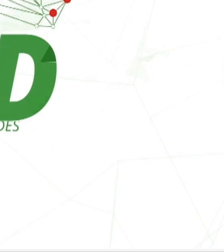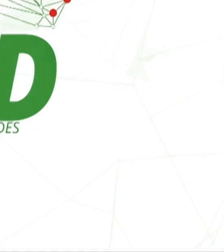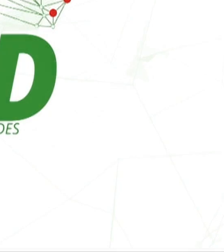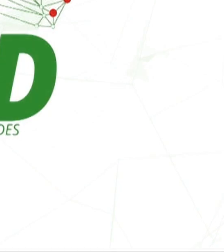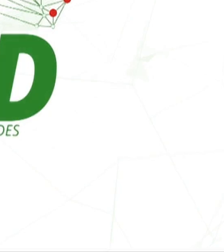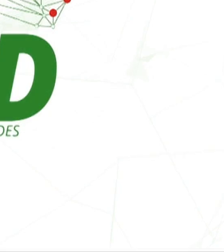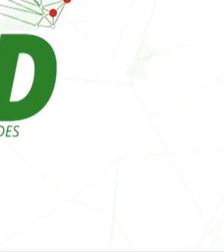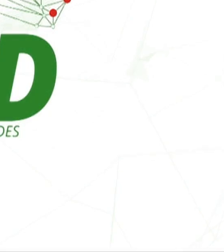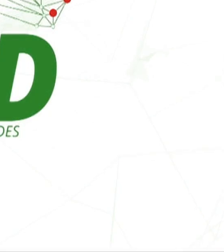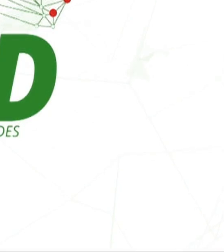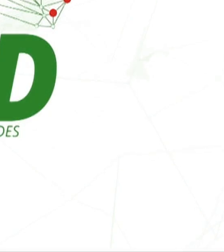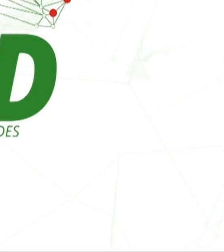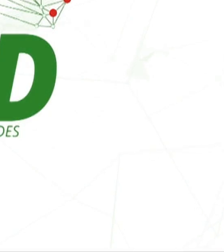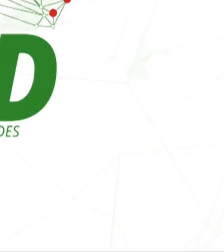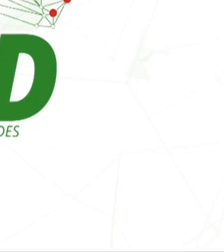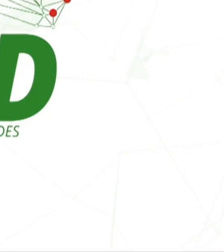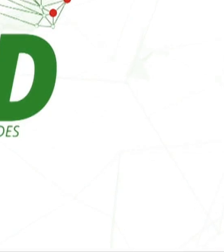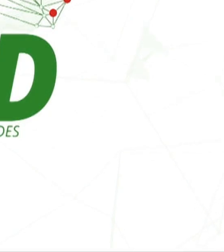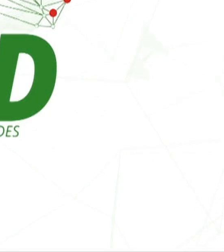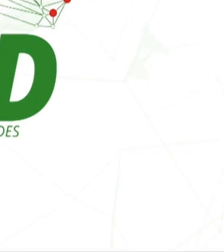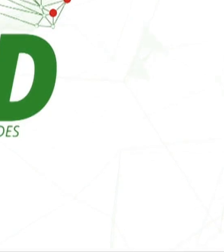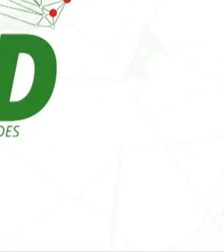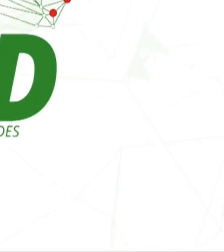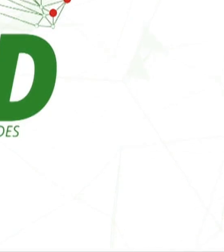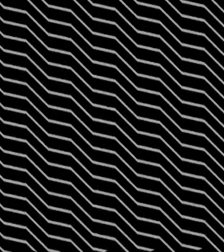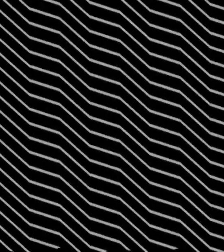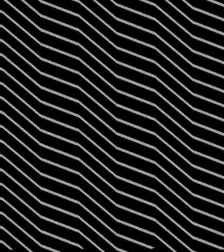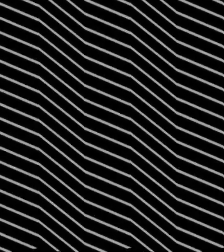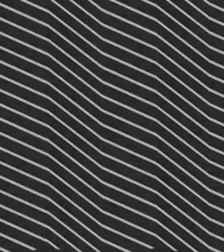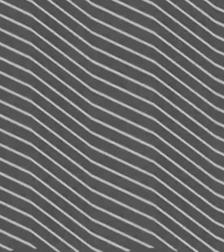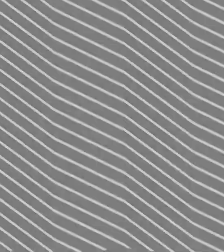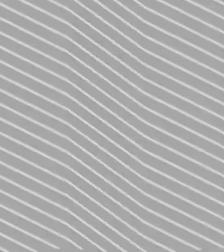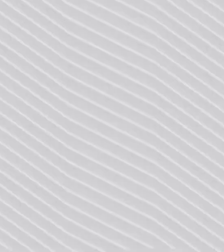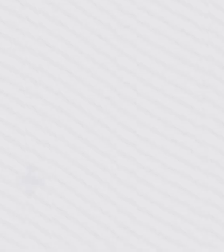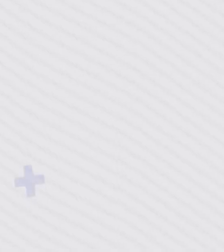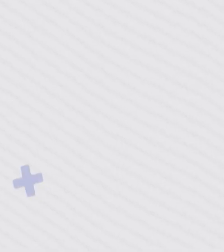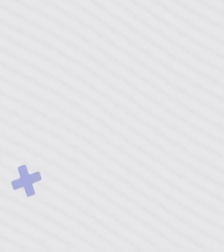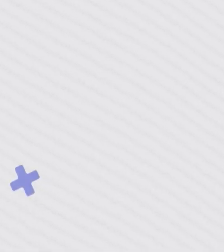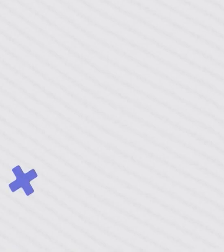Educação à distância, mudando realidades.